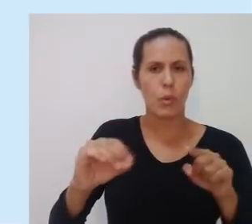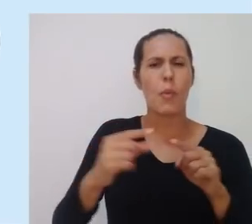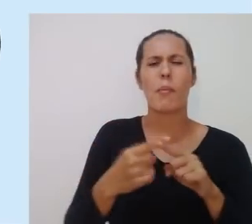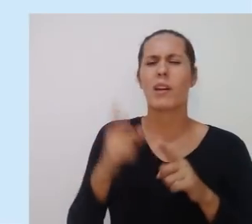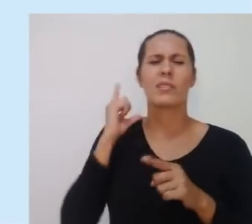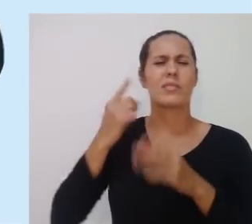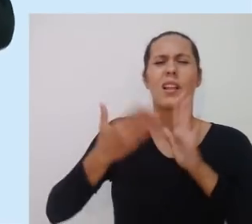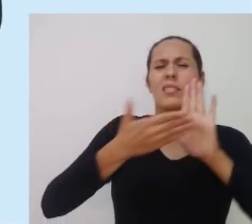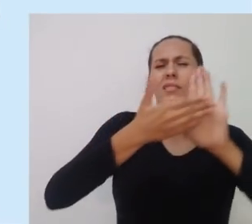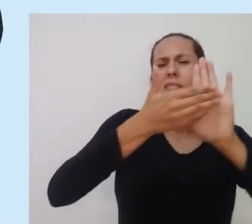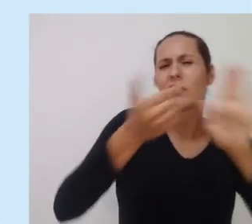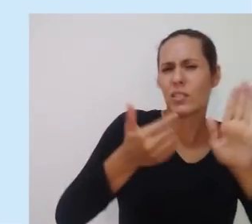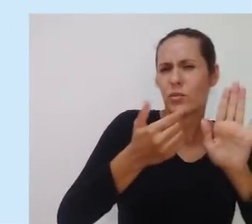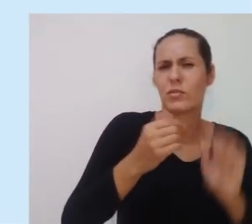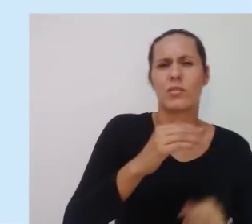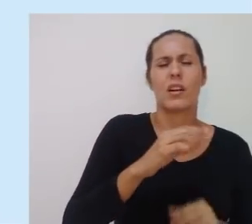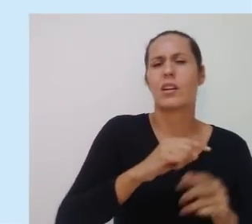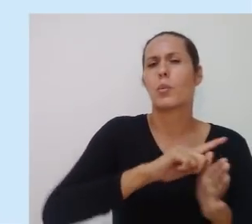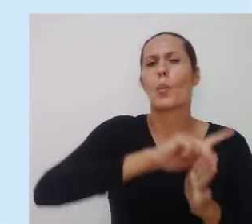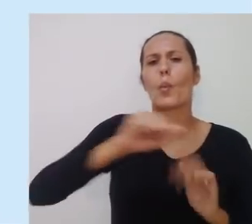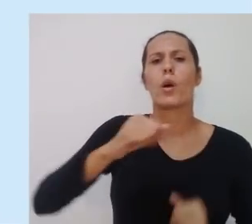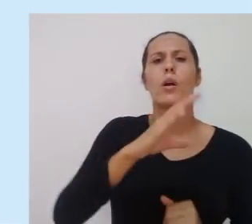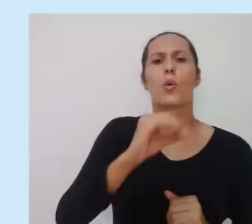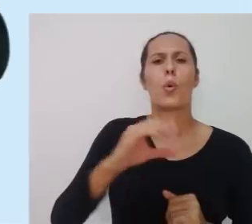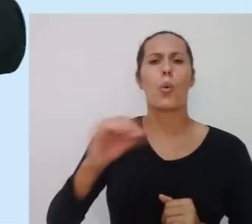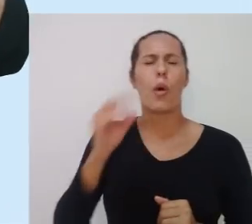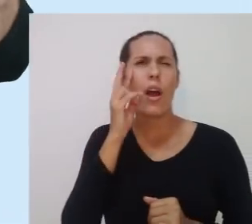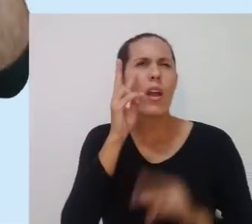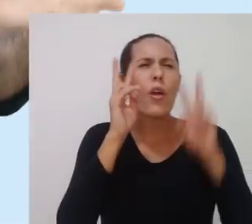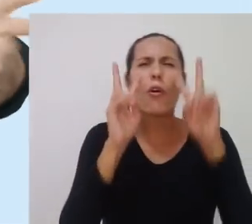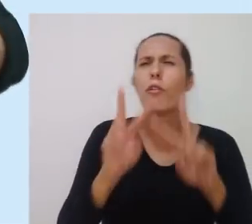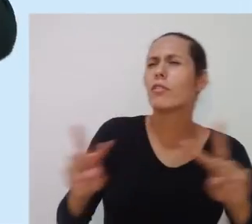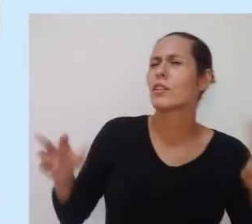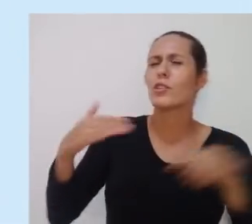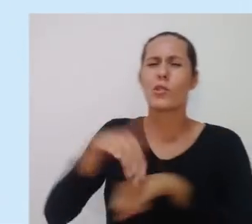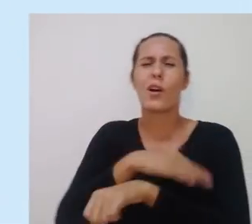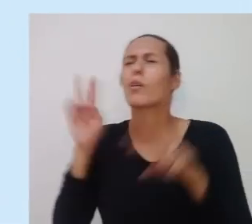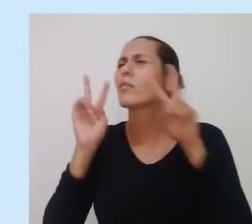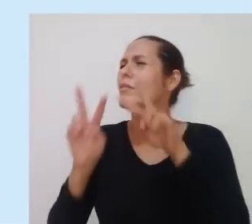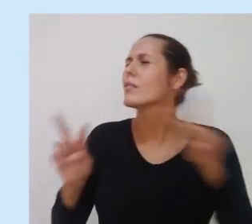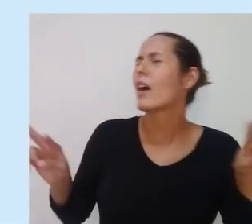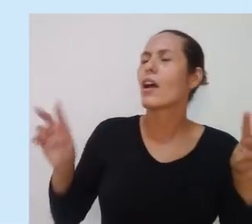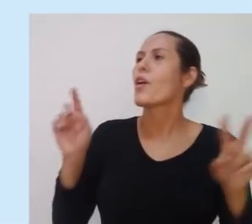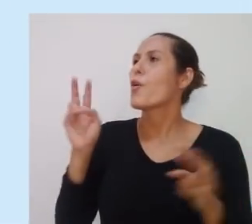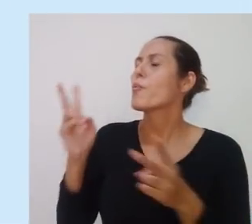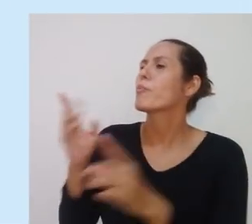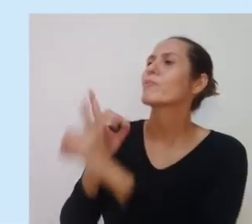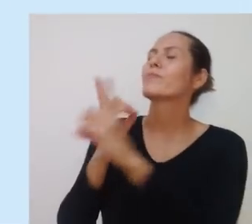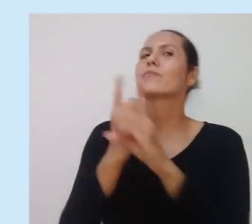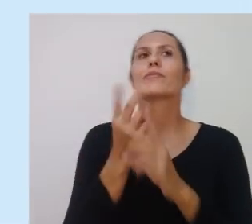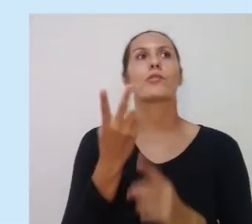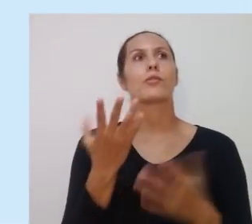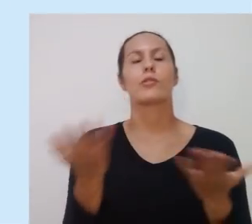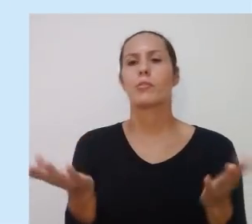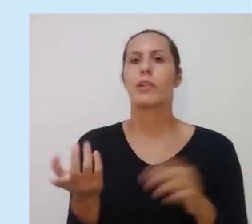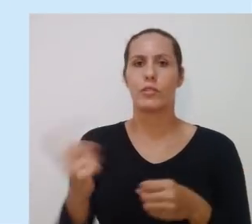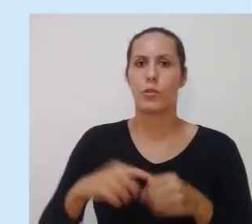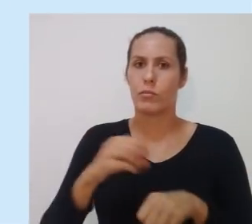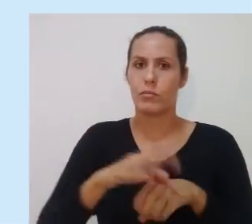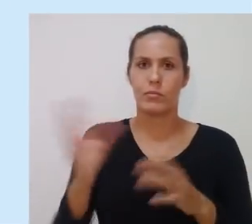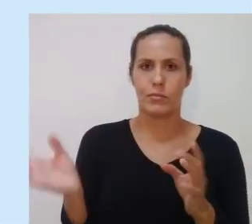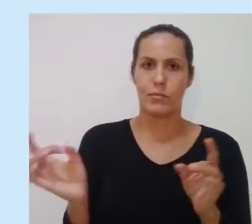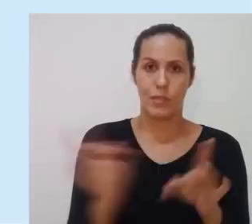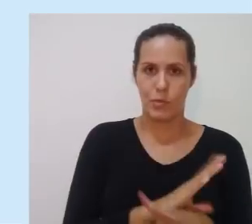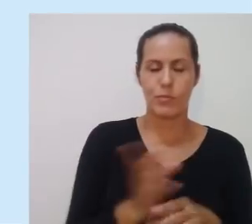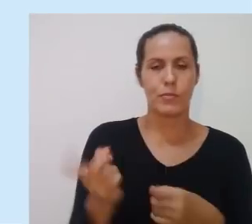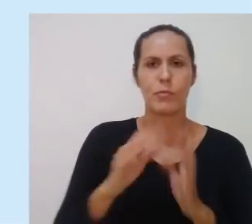circunflexo. Em 71 desapareceu, mas observem por aí nas placas, nos cardápios, que muita gente ainda